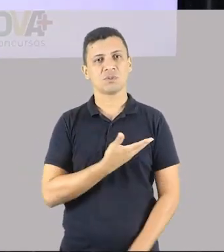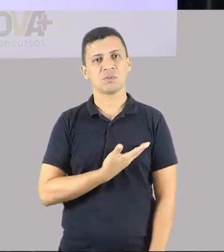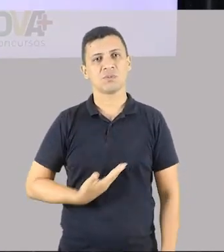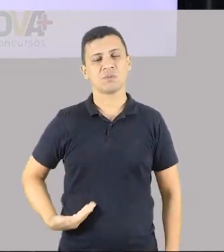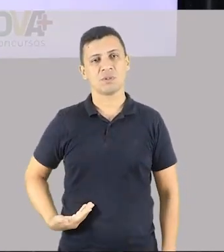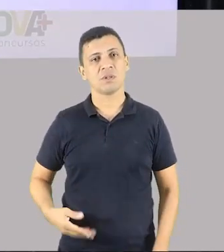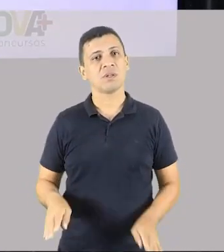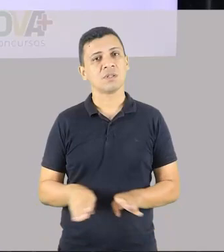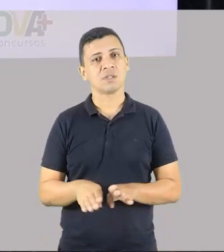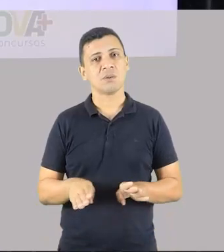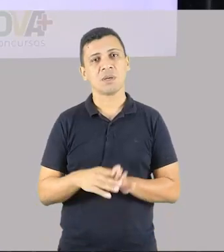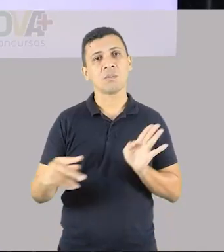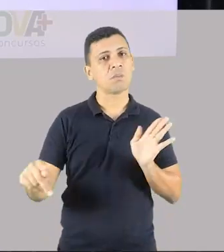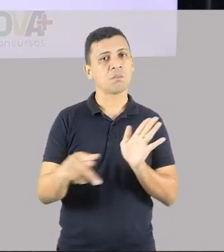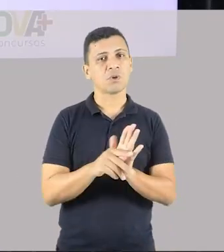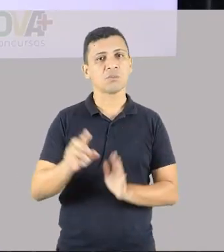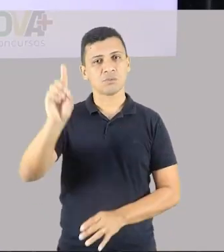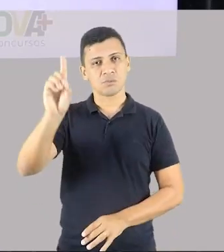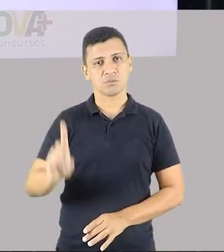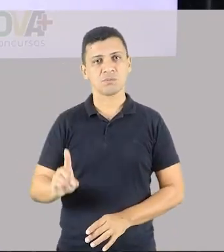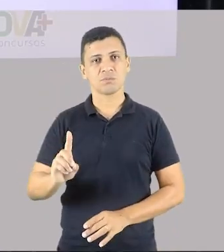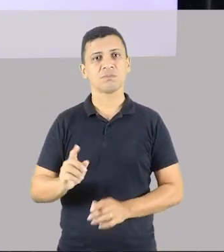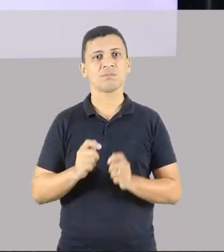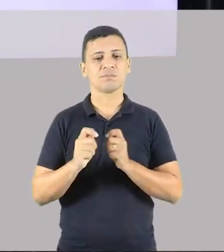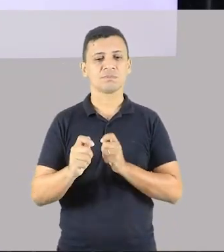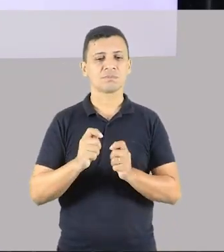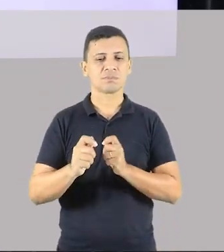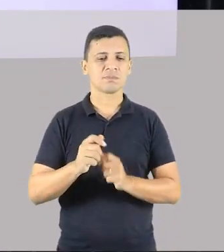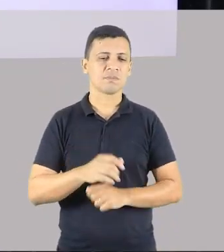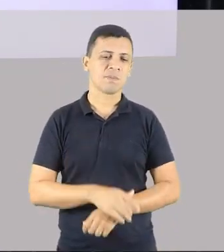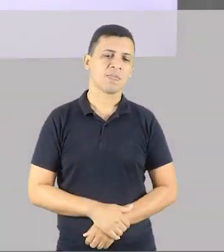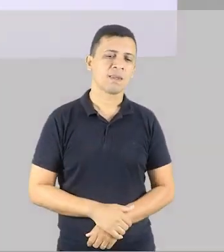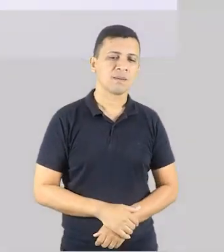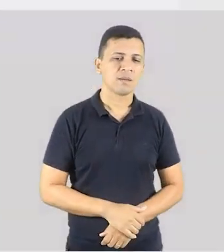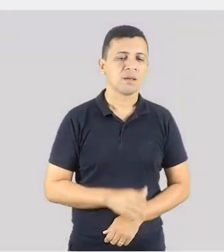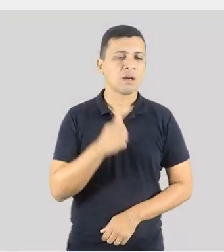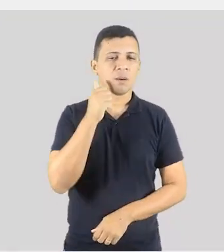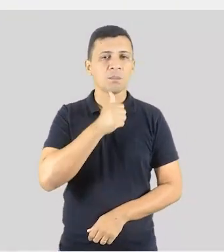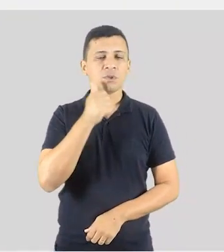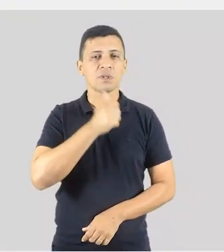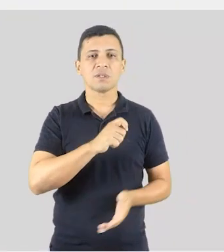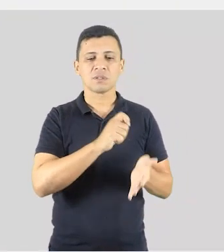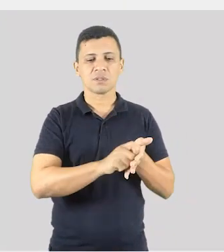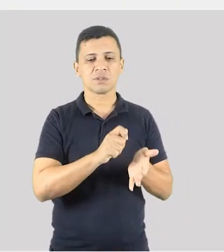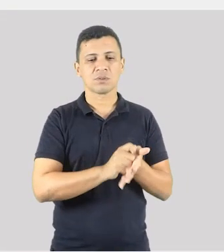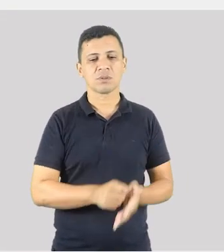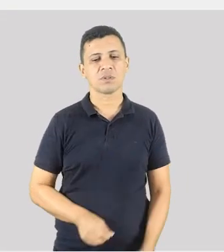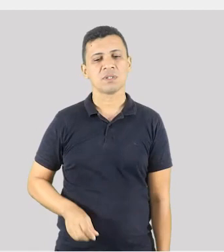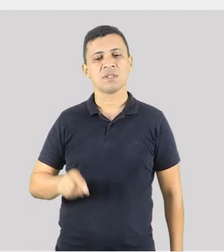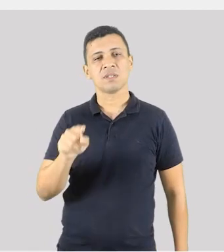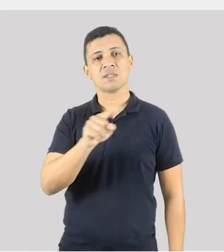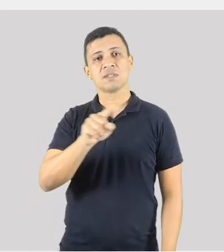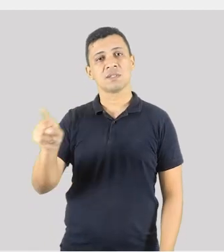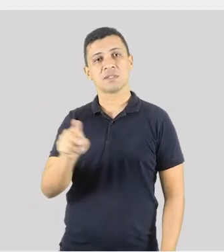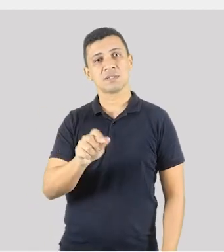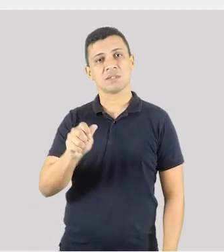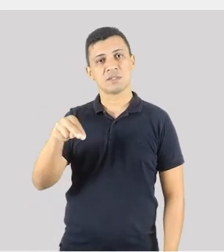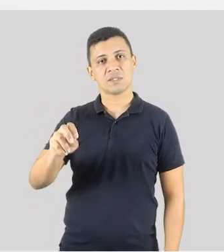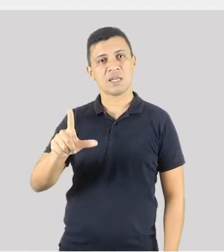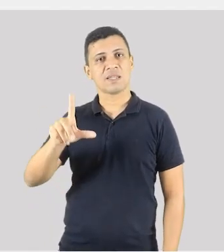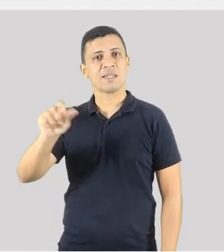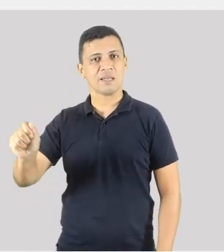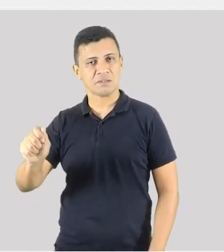o próprio direito administrativo. A Maria Silvia Zanella de Pietro é uma doutrinadora do